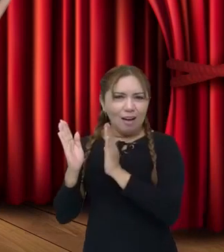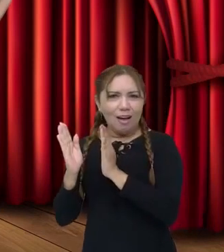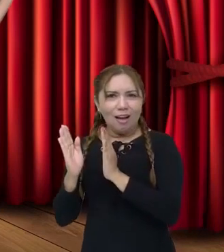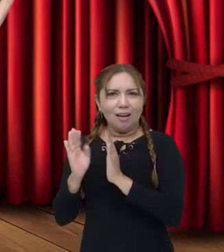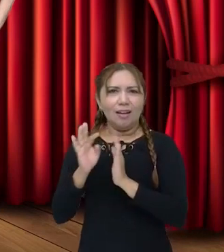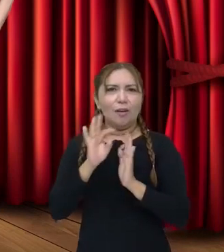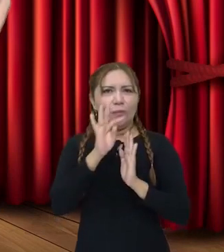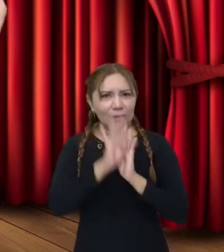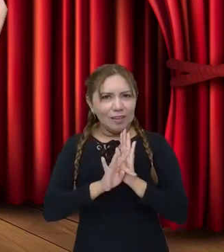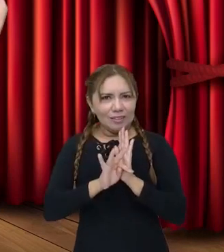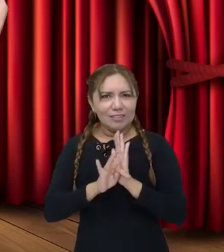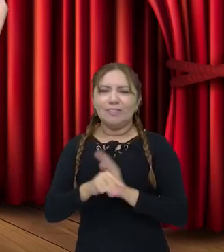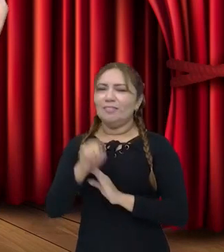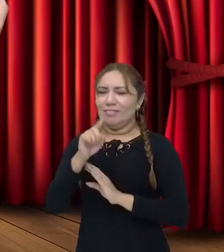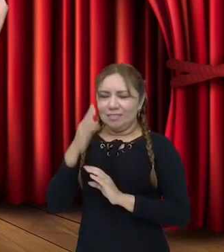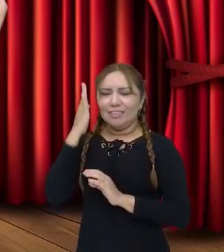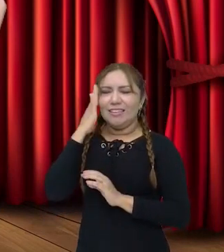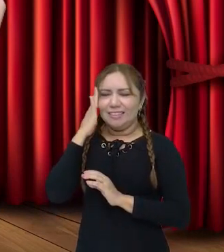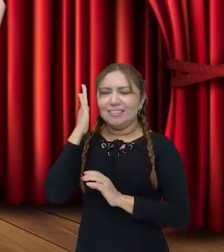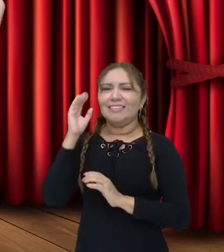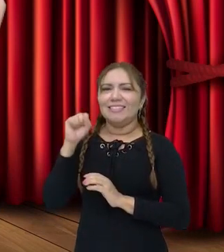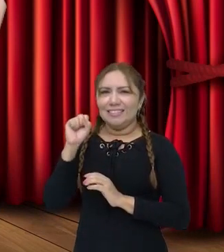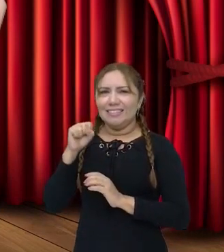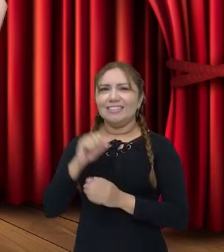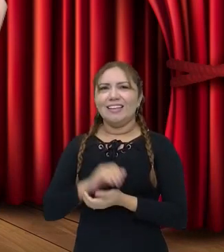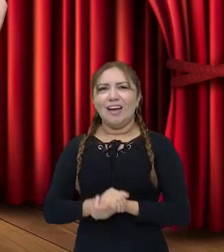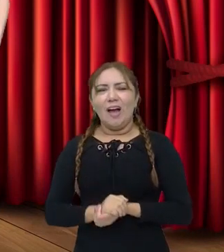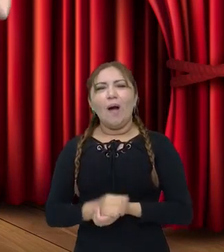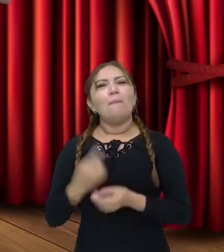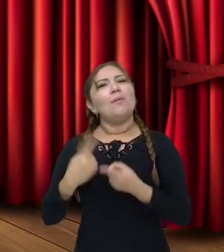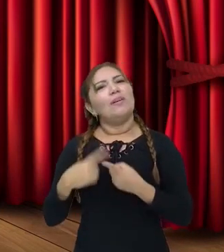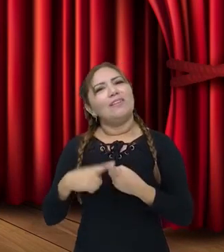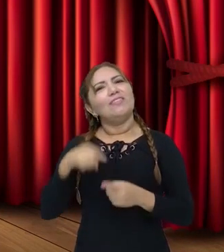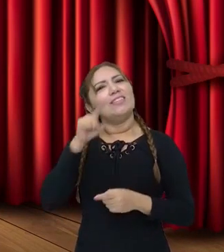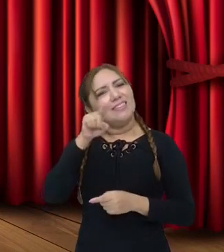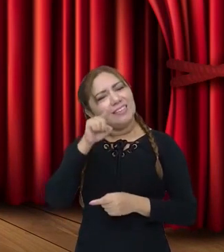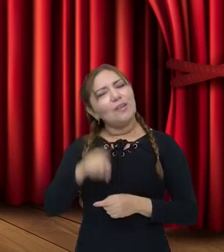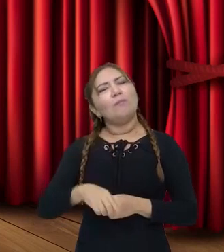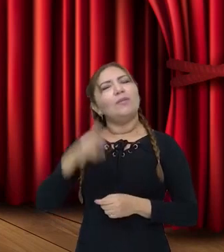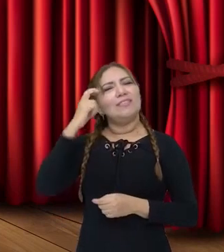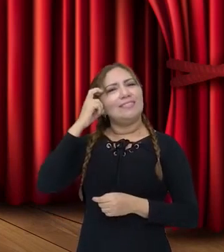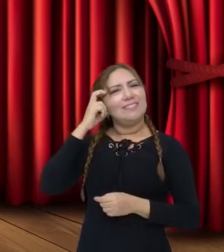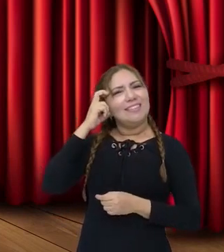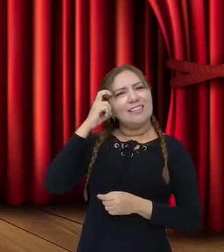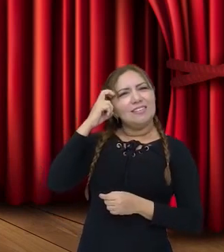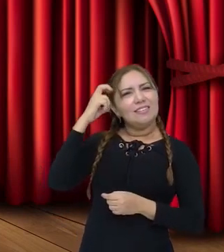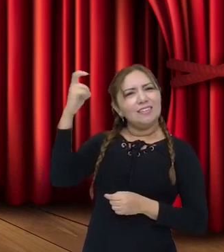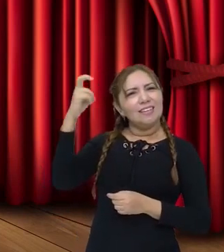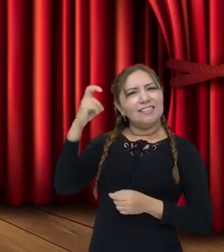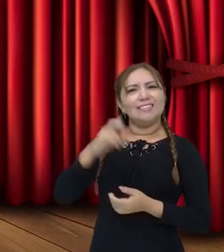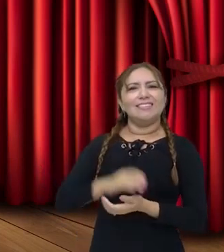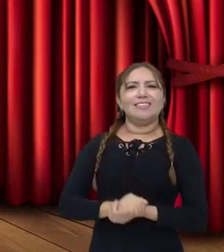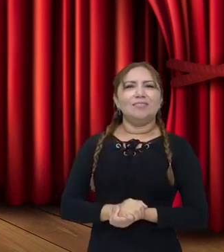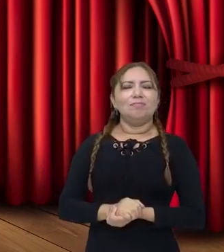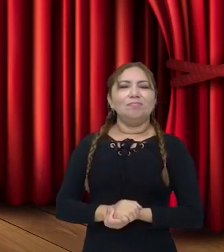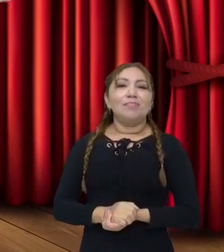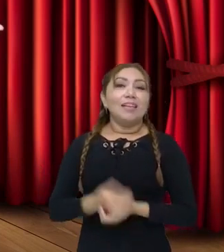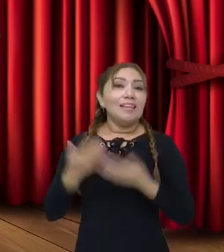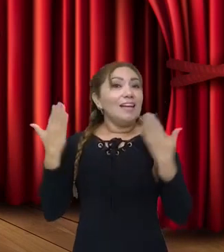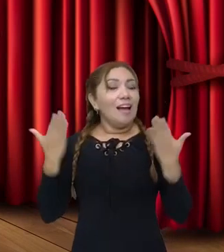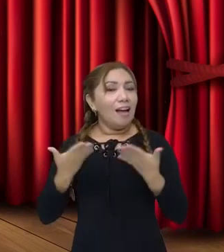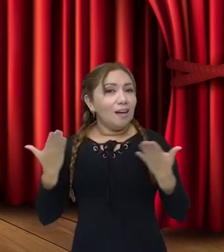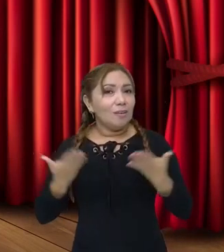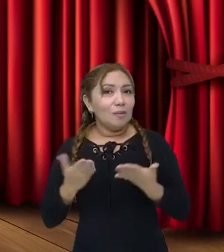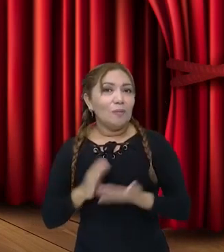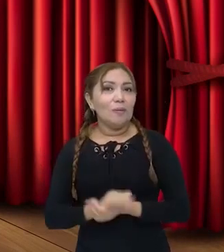vocês? Eu sei que sim, porque eu digo sempre o quê? Que vocês são muito inteligentes. E